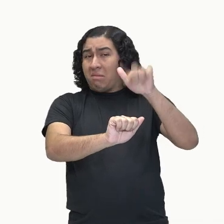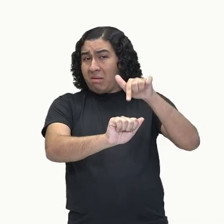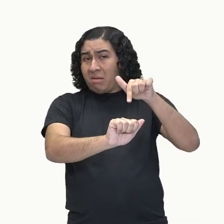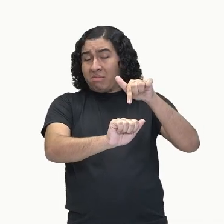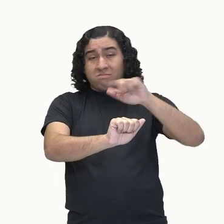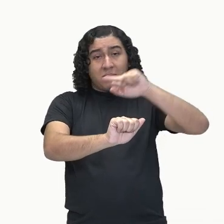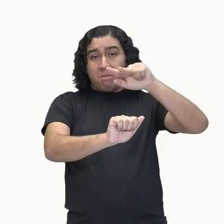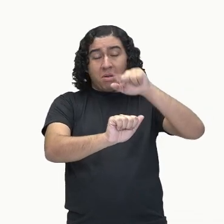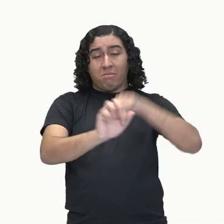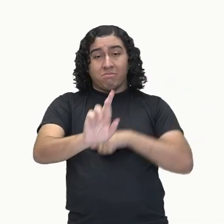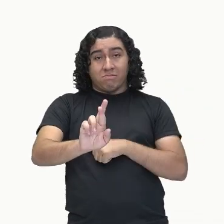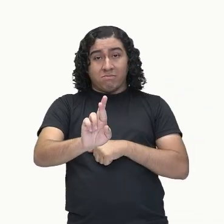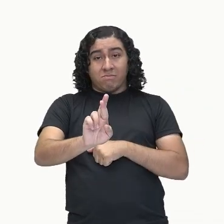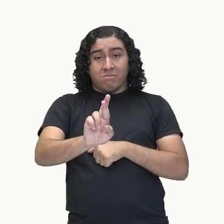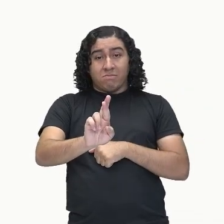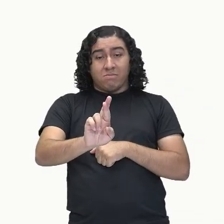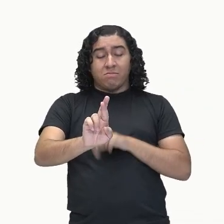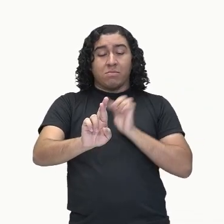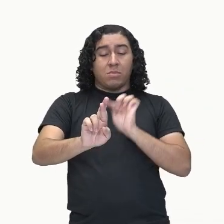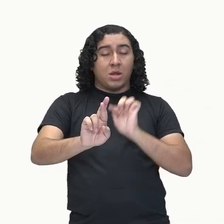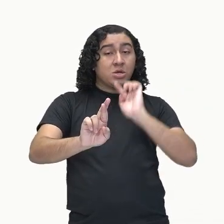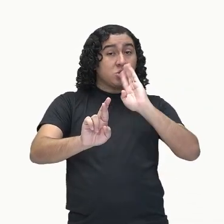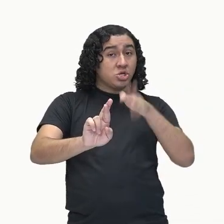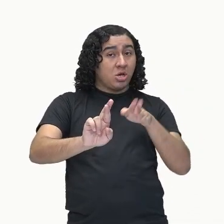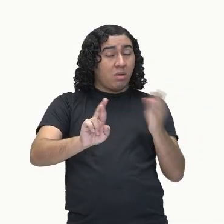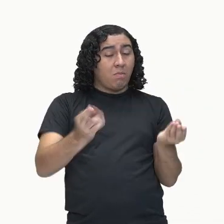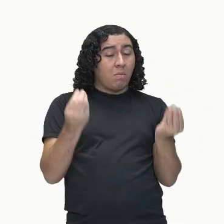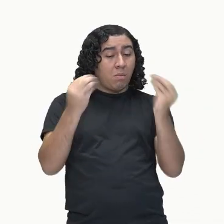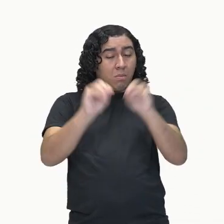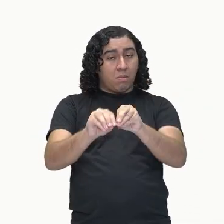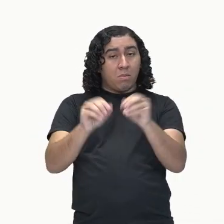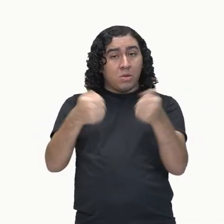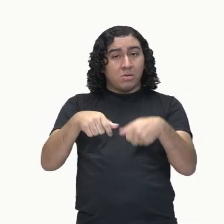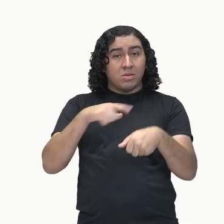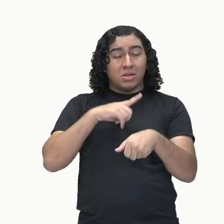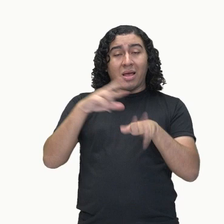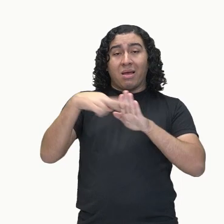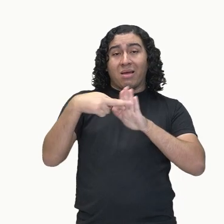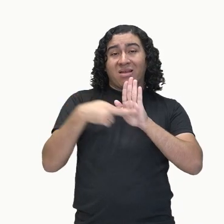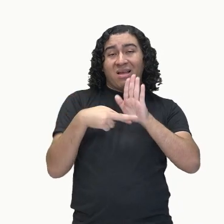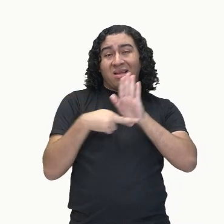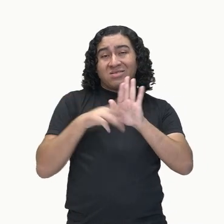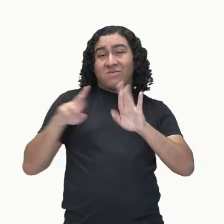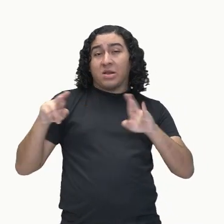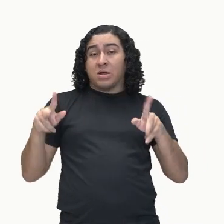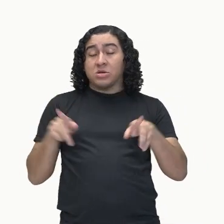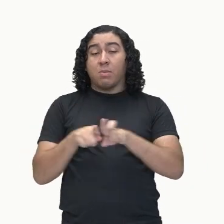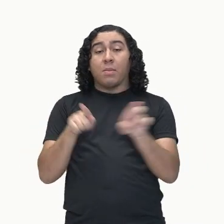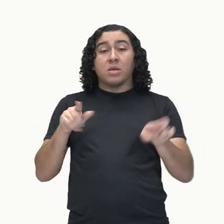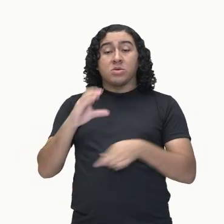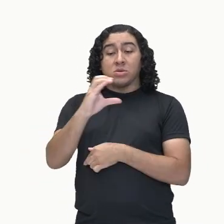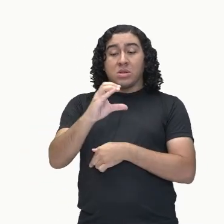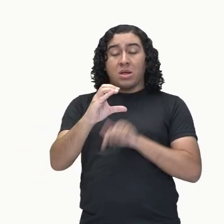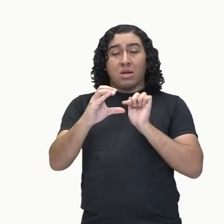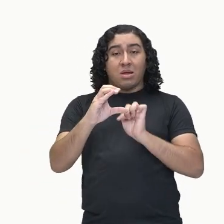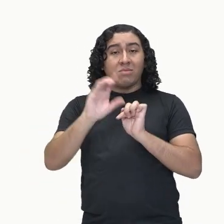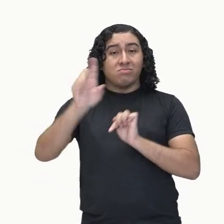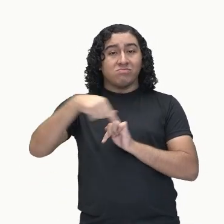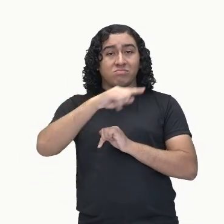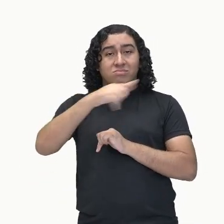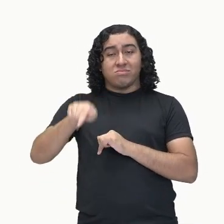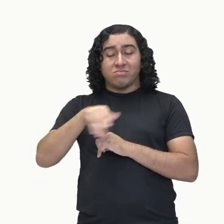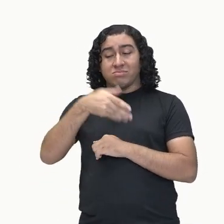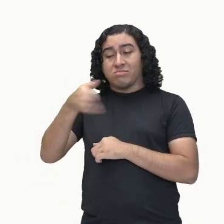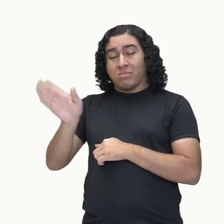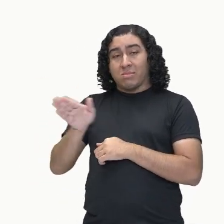c tem o r o r já faz parte né dessa irregularidade mas o c ele ficou ausente